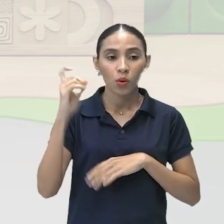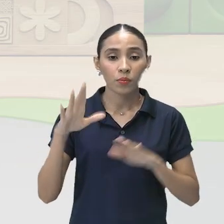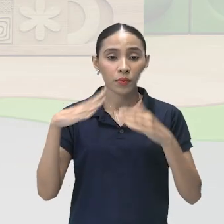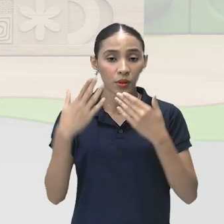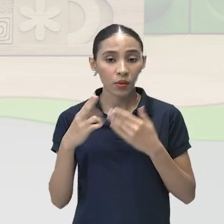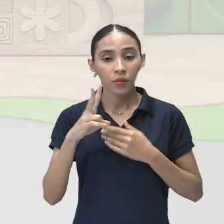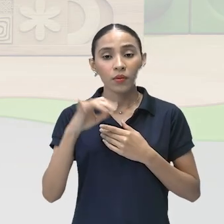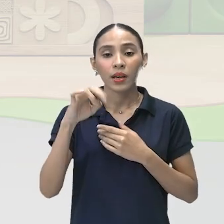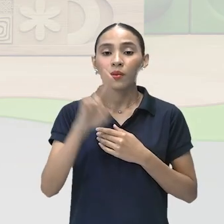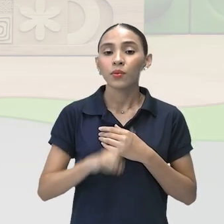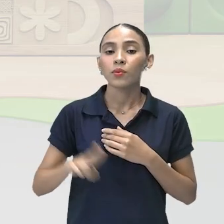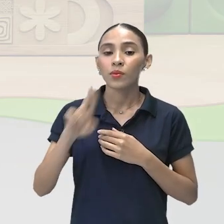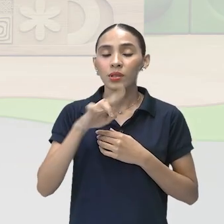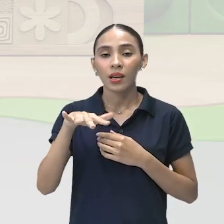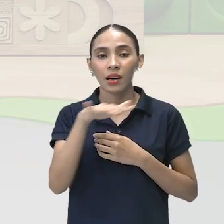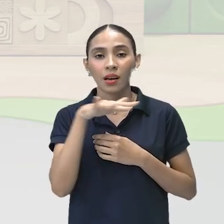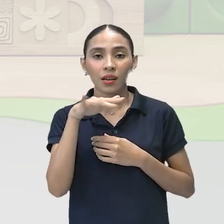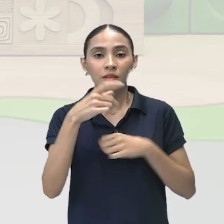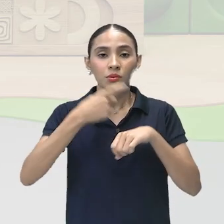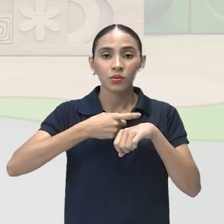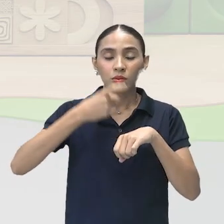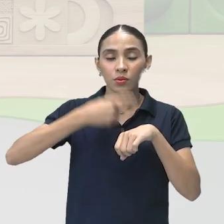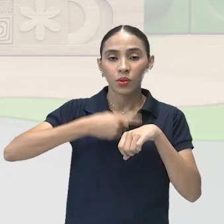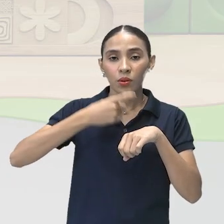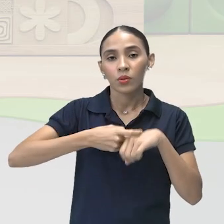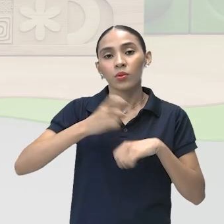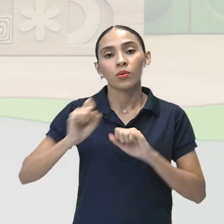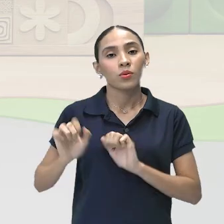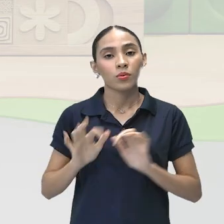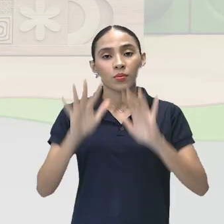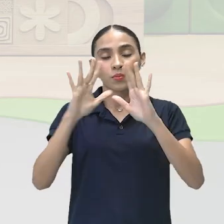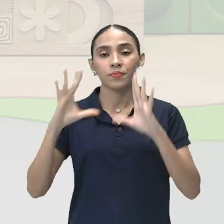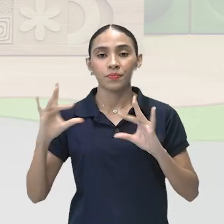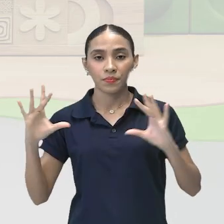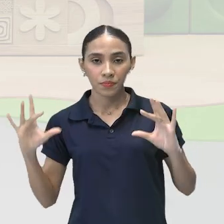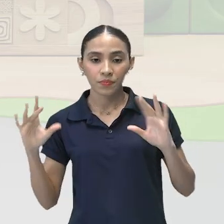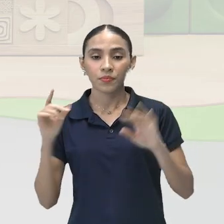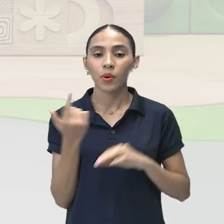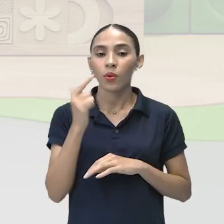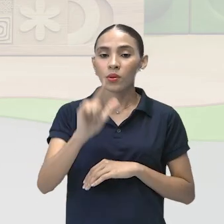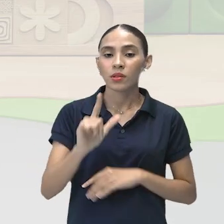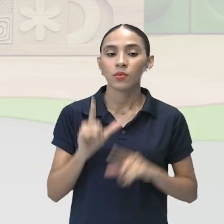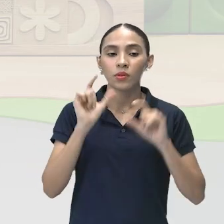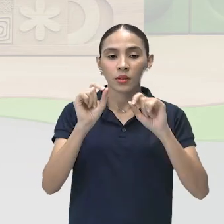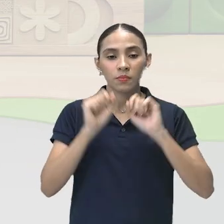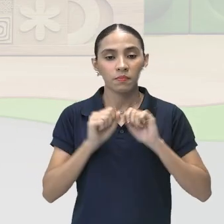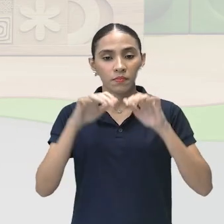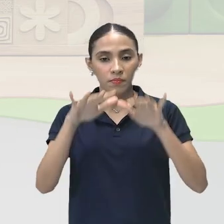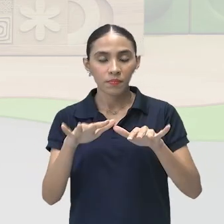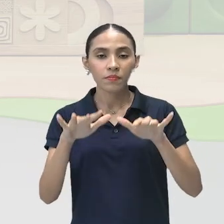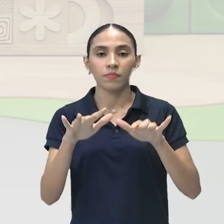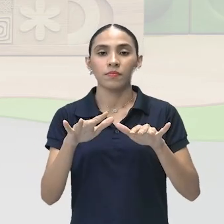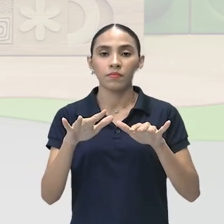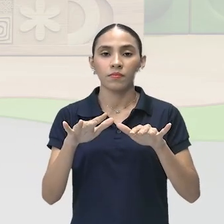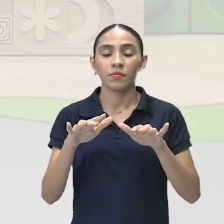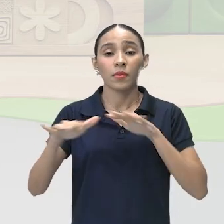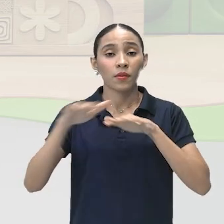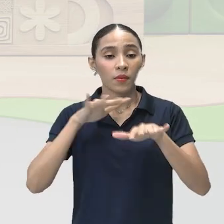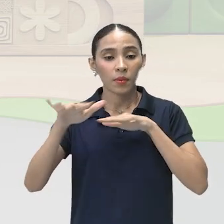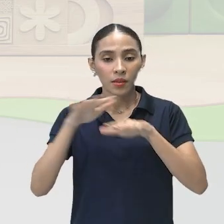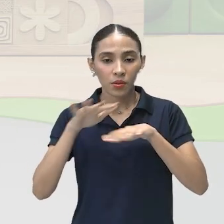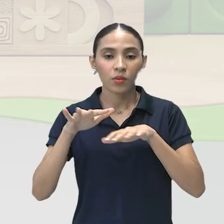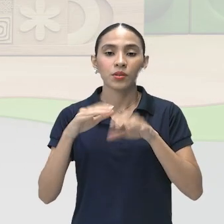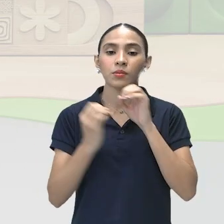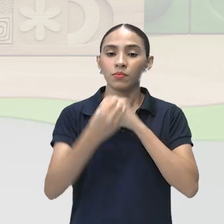o som ele vai se utilizar de meios sólidos, líquidos e gasosos para que haja a propagação, então, de suas